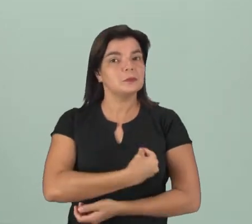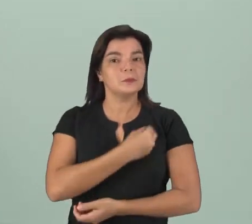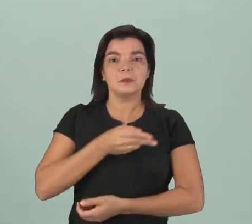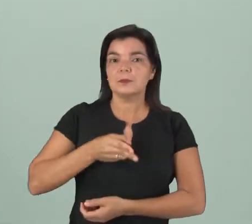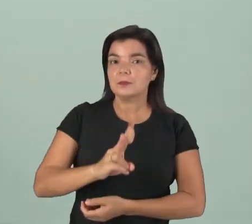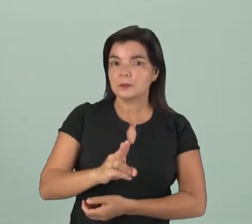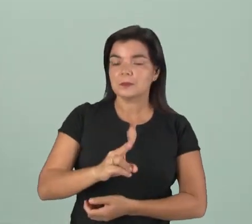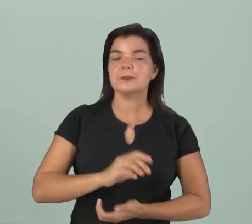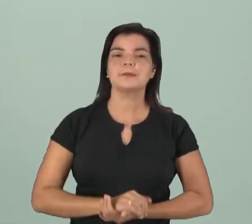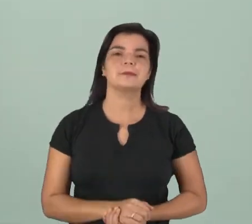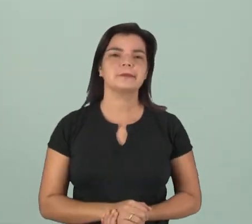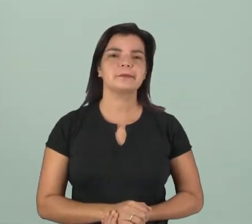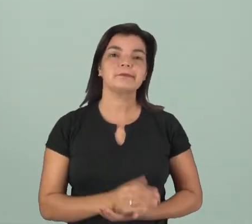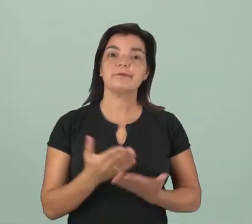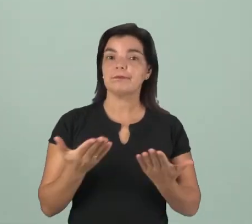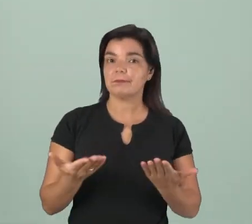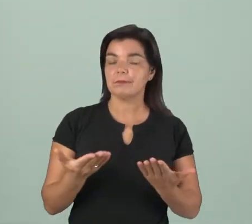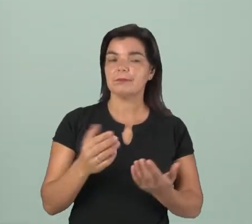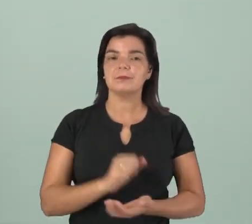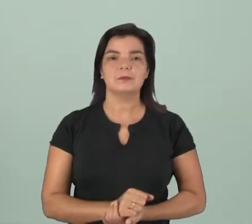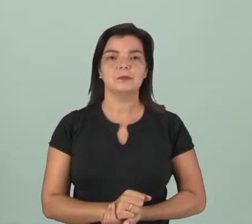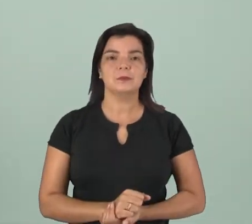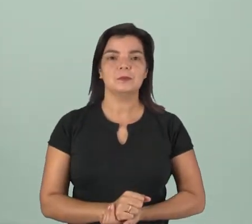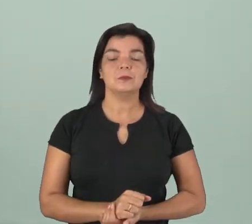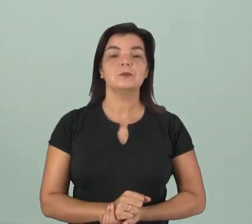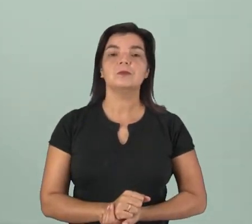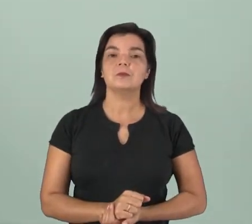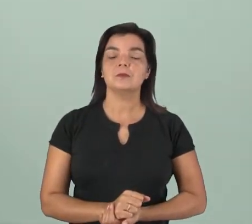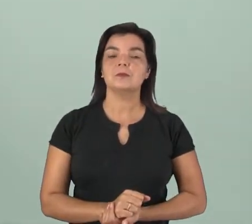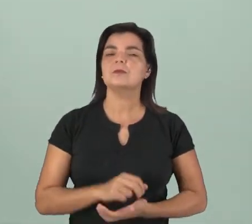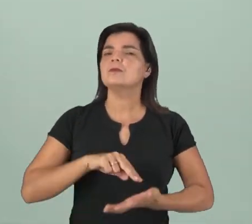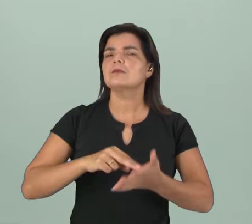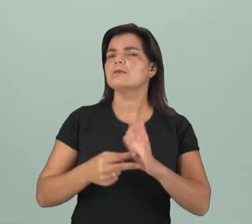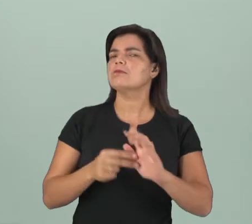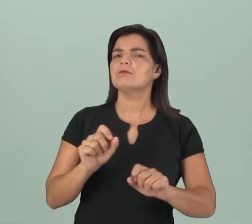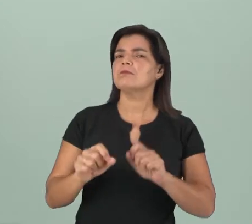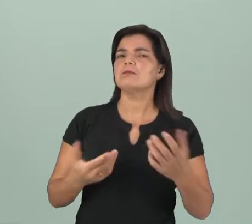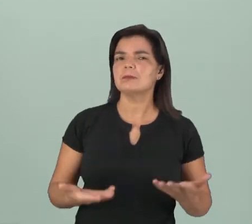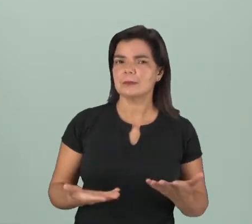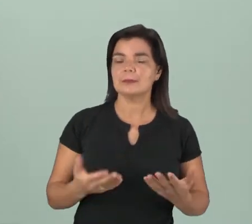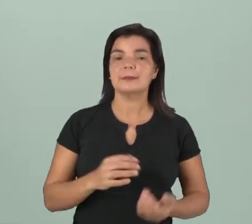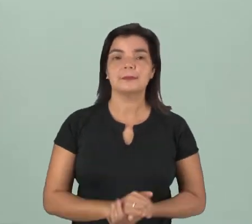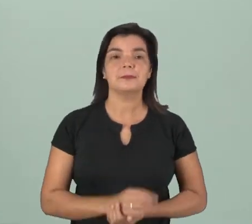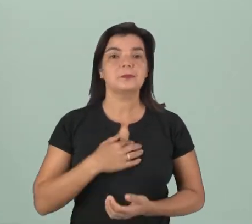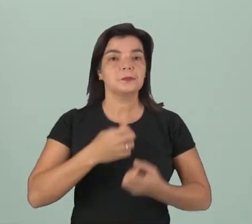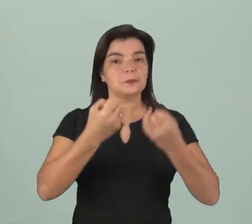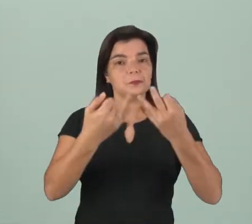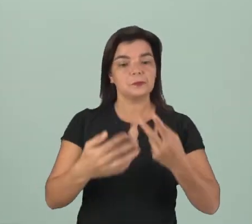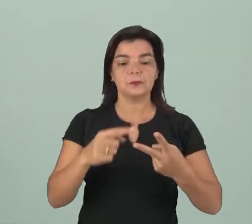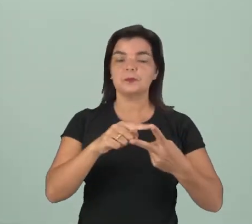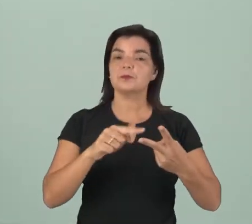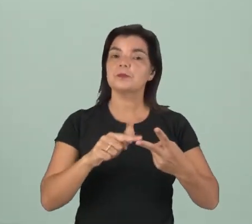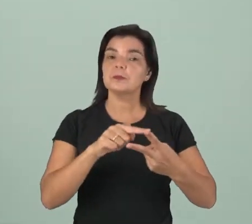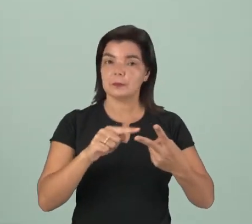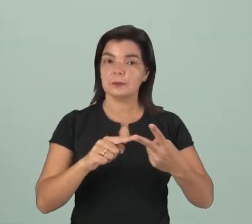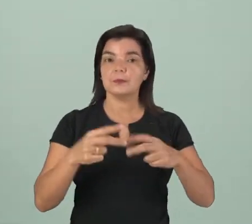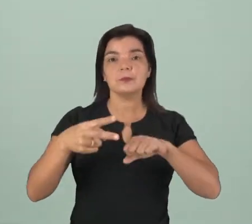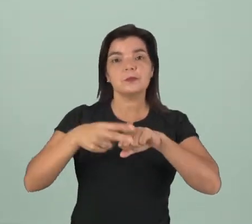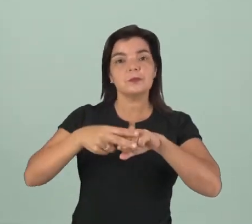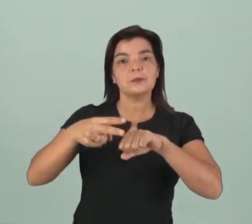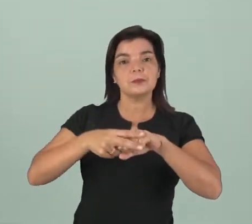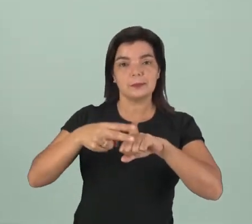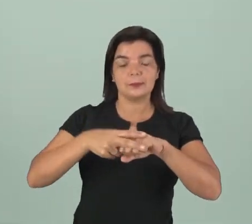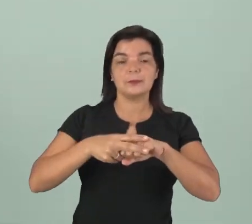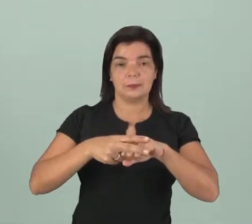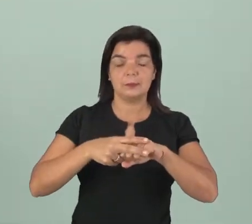contínuo. Então é isso aí, galerinha, presente do indicativo e o presente contínuo. Quando eu falo desses dois tempos